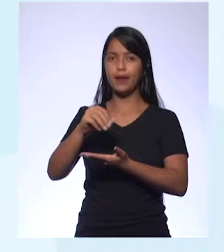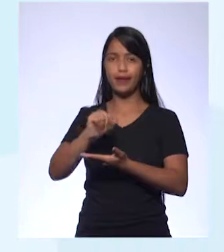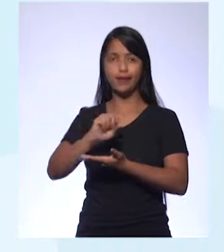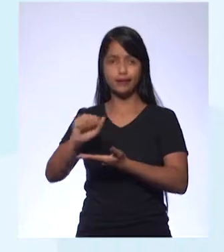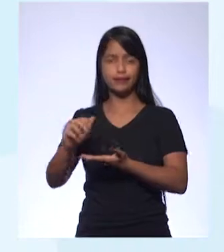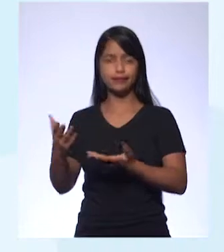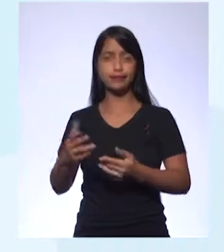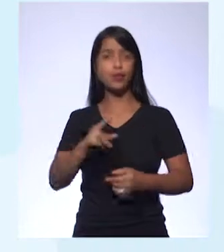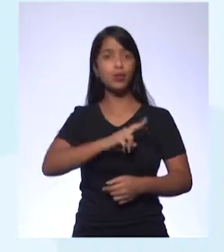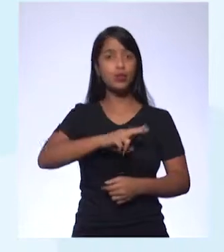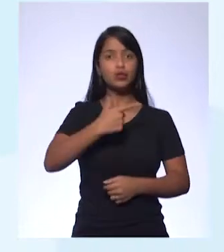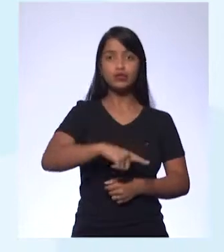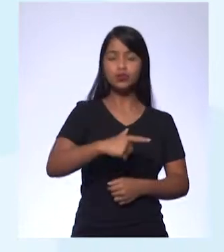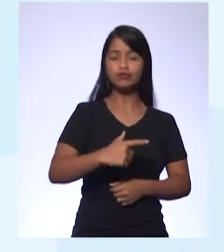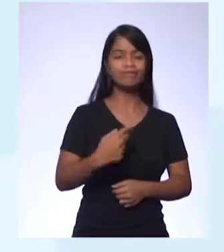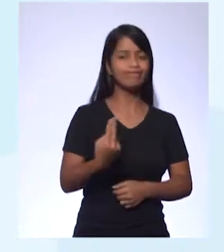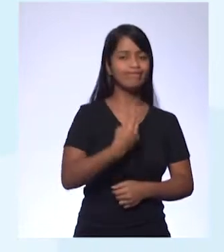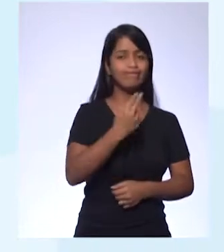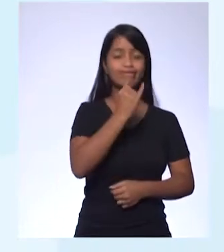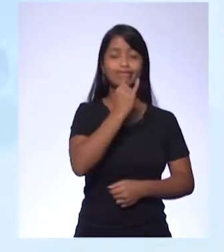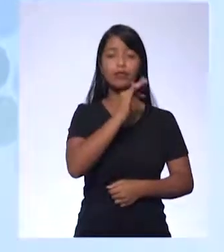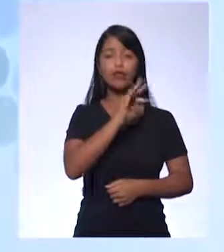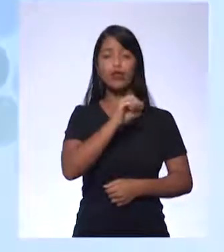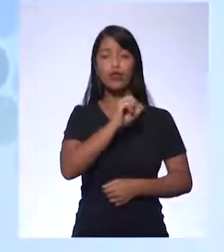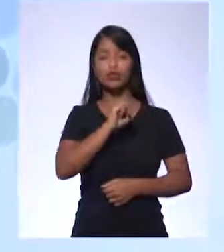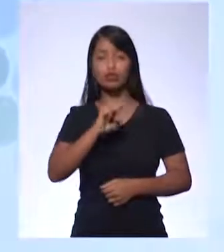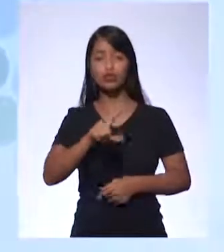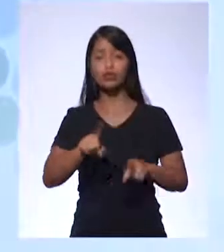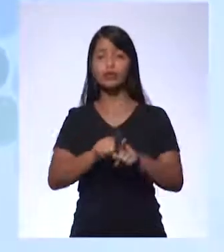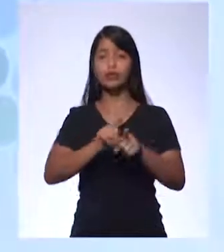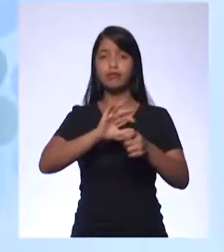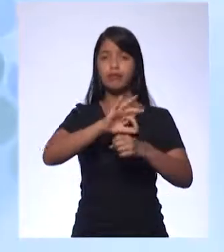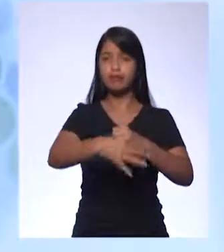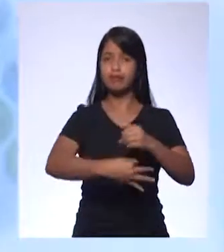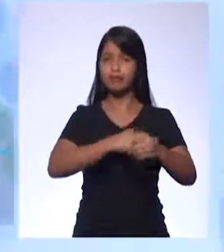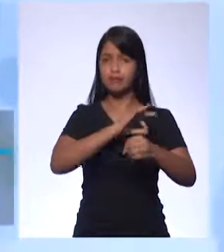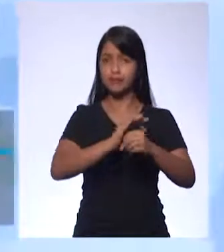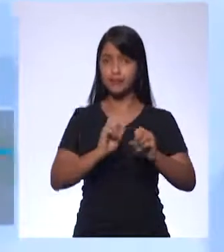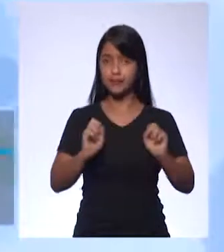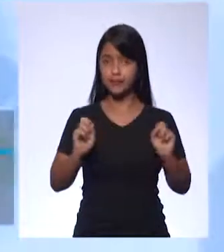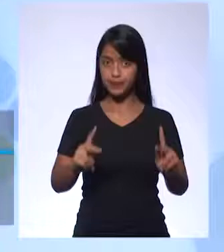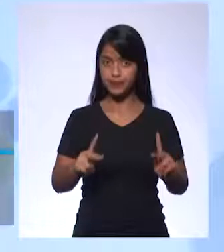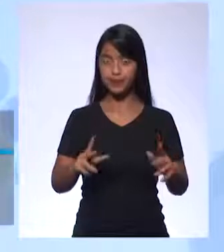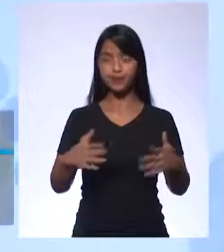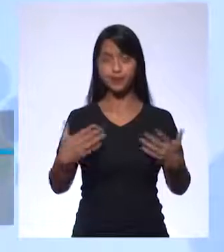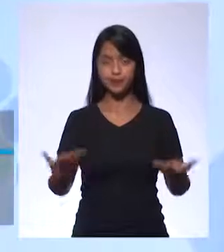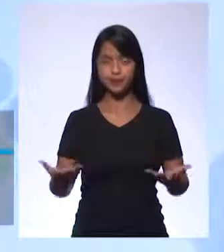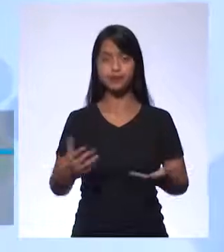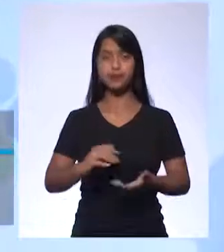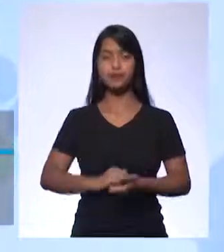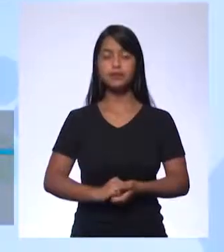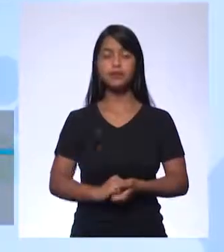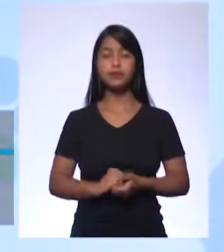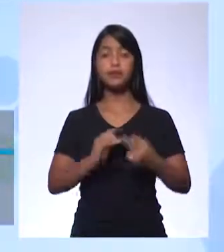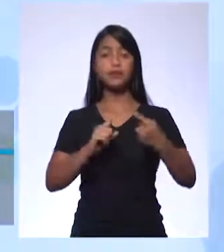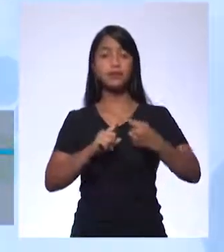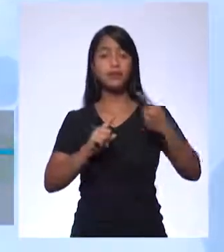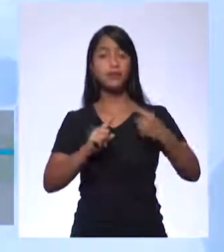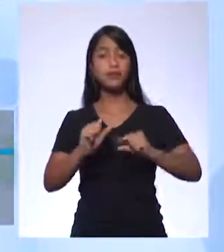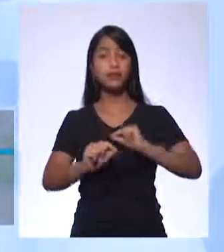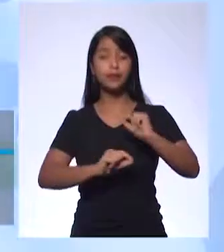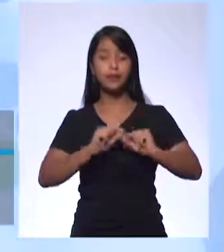E não renováveis, normalmente fóssil e nuclear, tá bom? Pois bem, eu vou primeiro